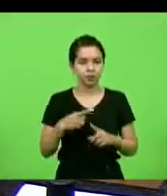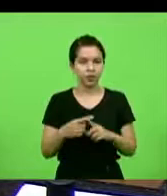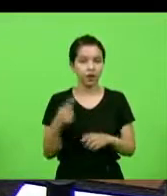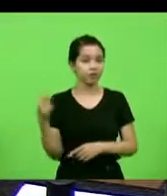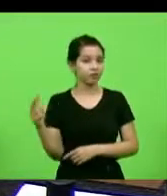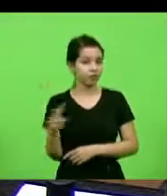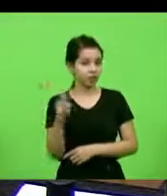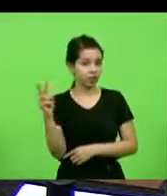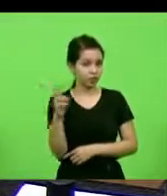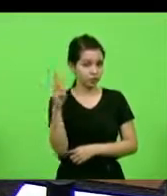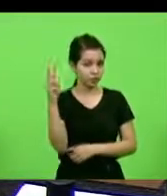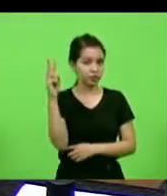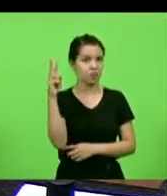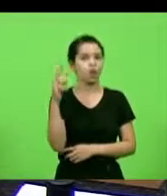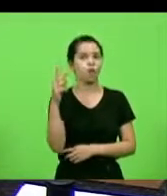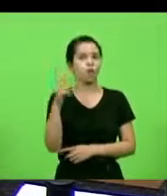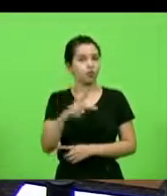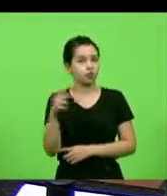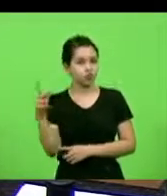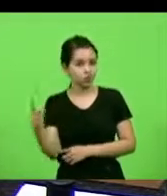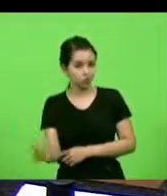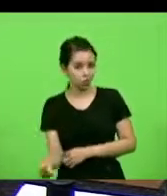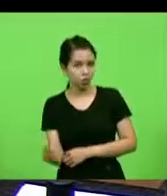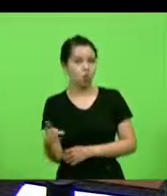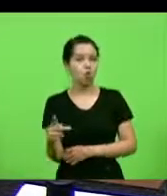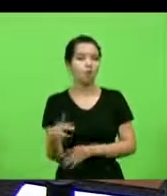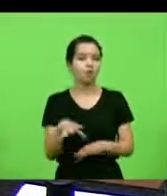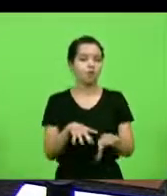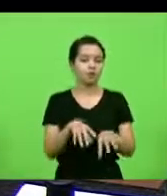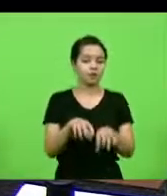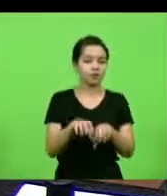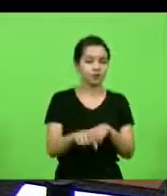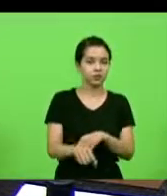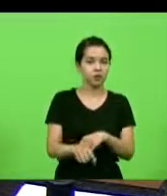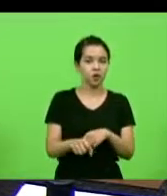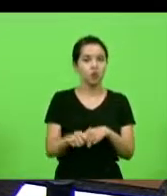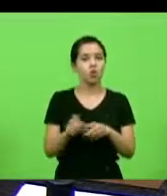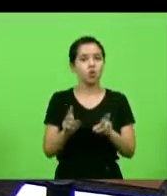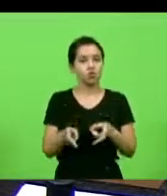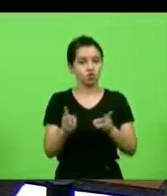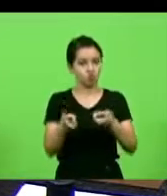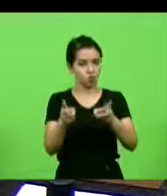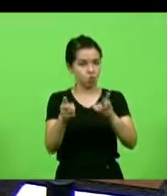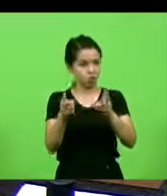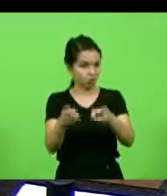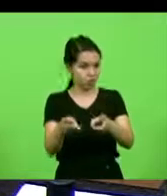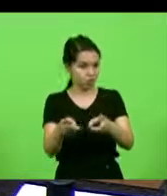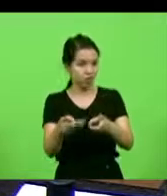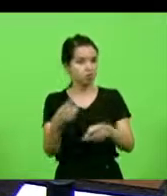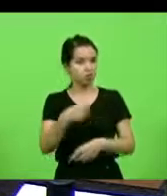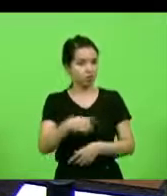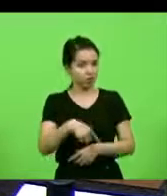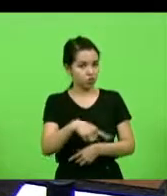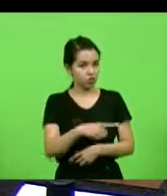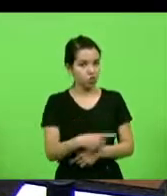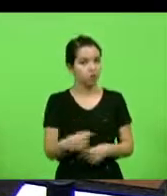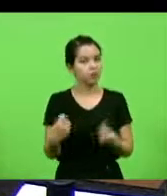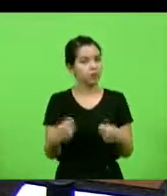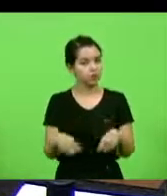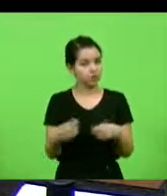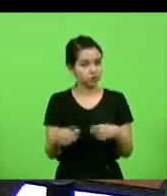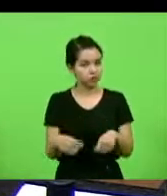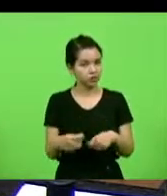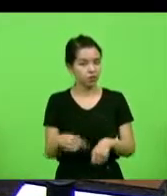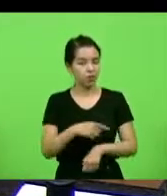Valorizar professor, formação inicial e continuada, nós termos uma carga horária mais concentrada em